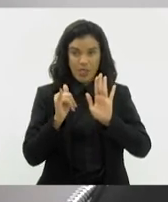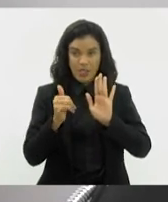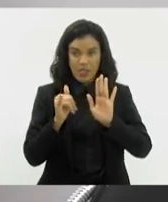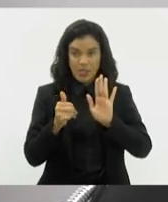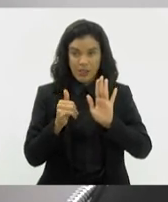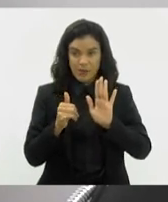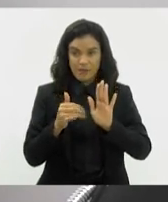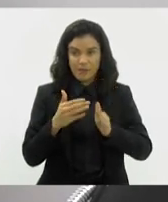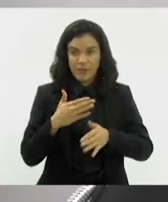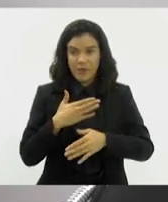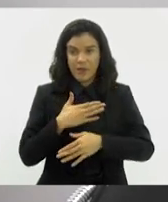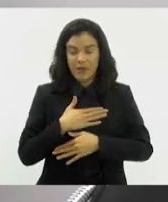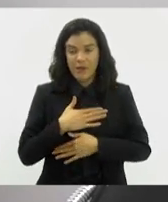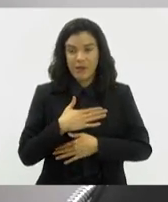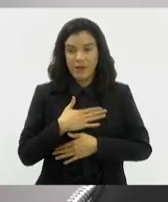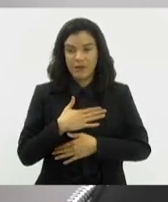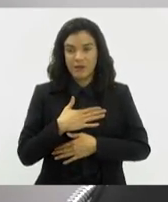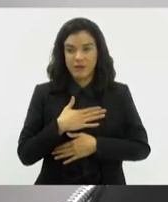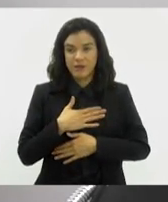eu vou